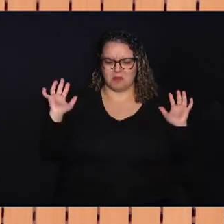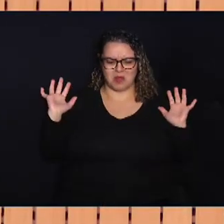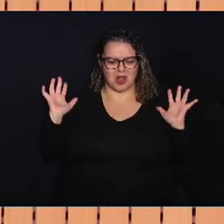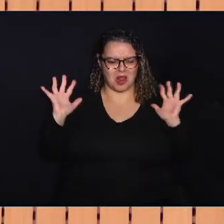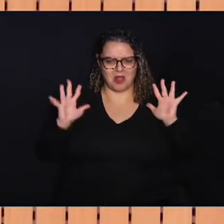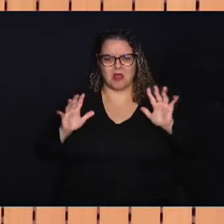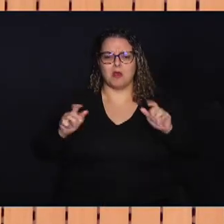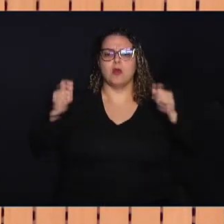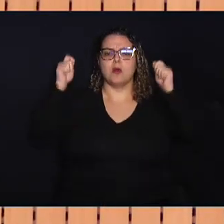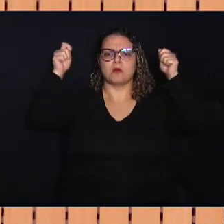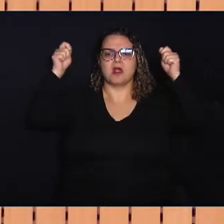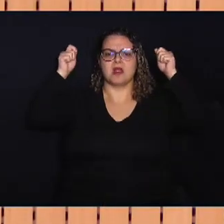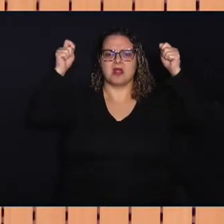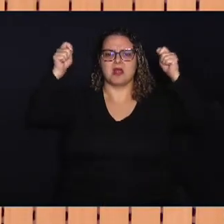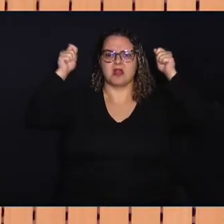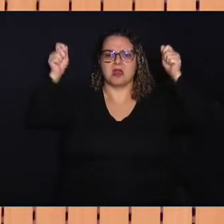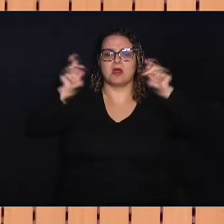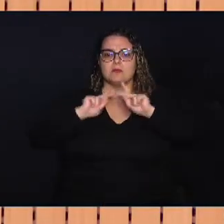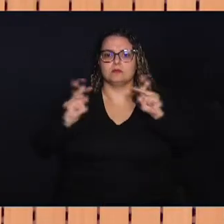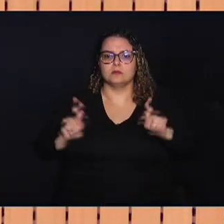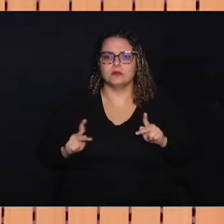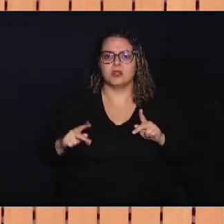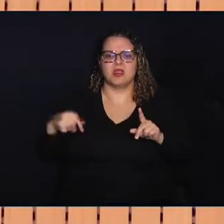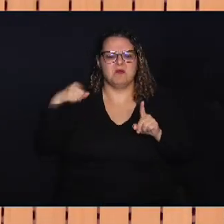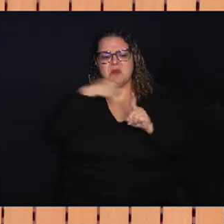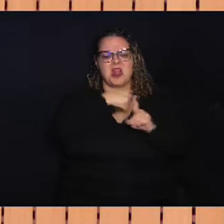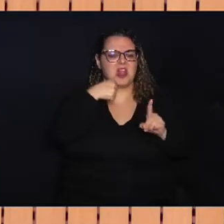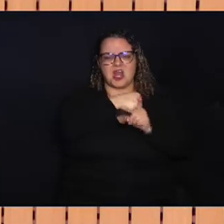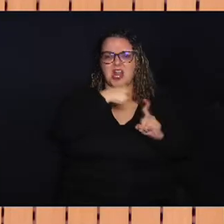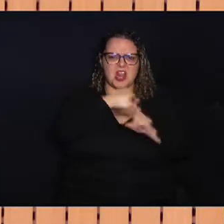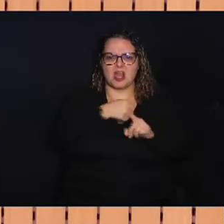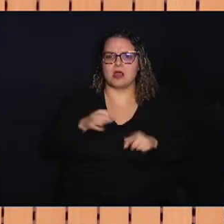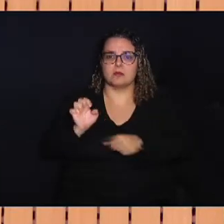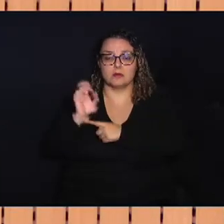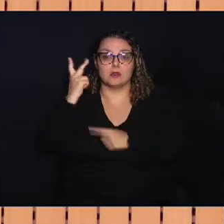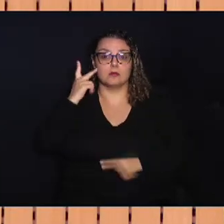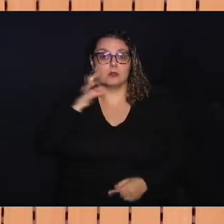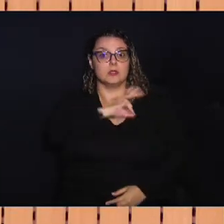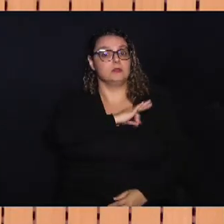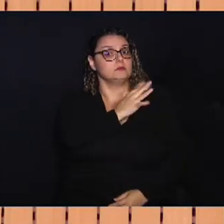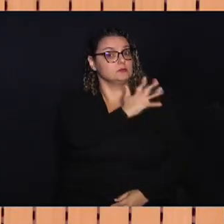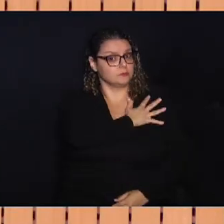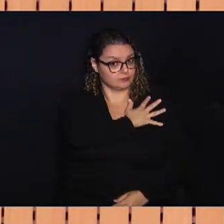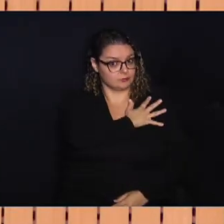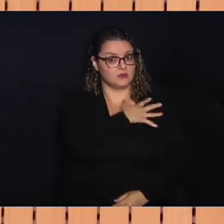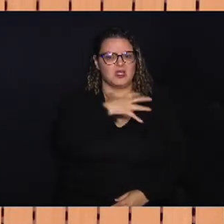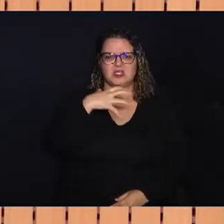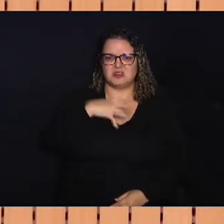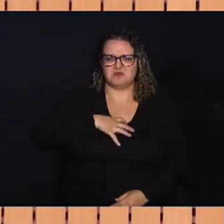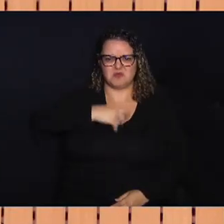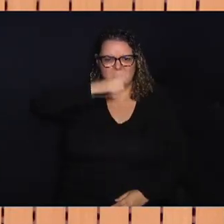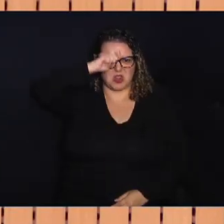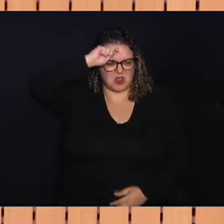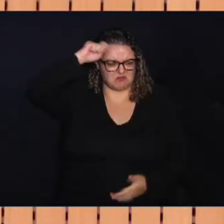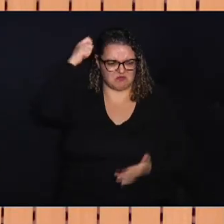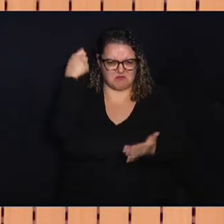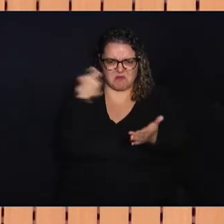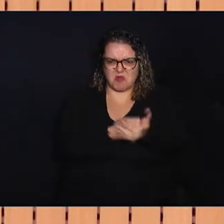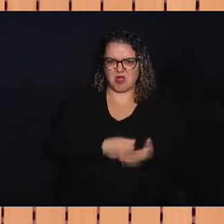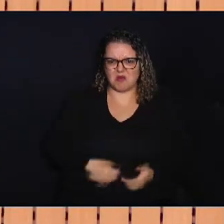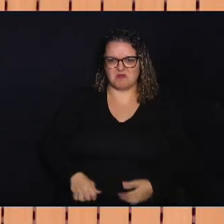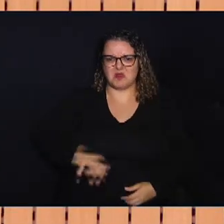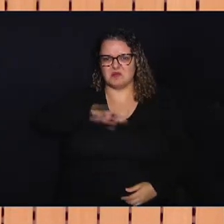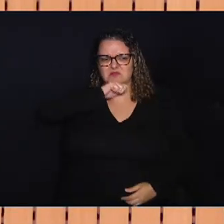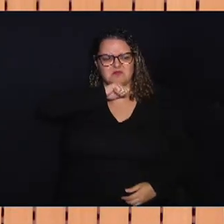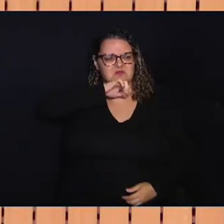forma pacífica e que foram agredidos em São Paulo pela polícia militar, de uma forma autoritária e grosseira que